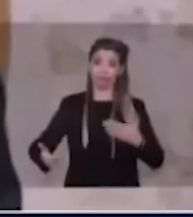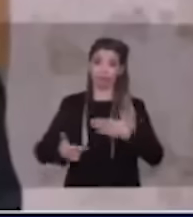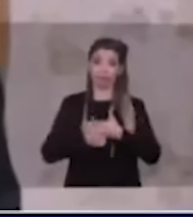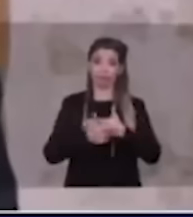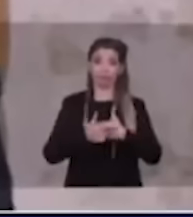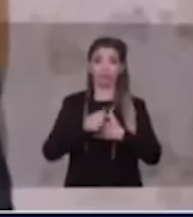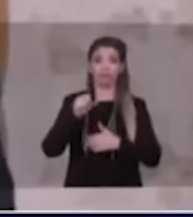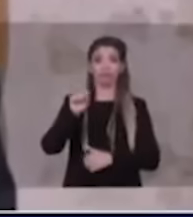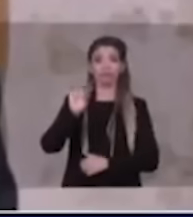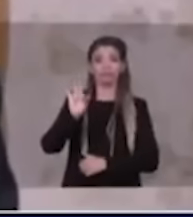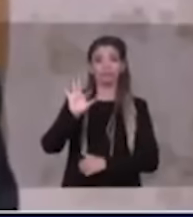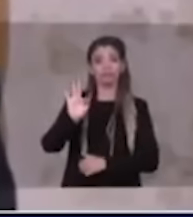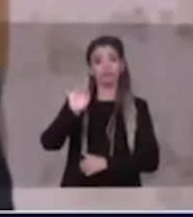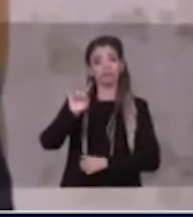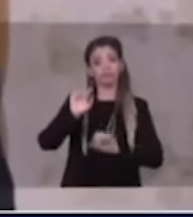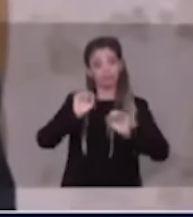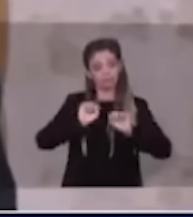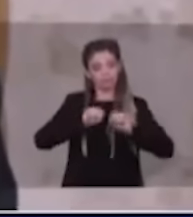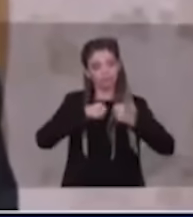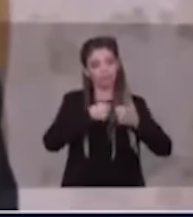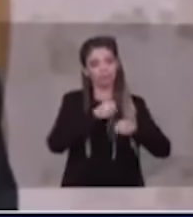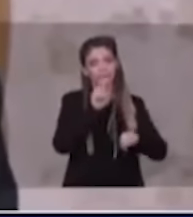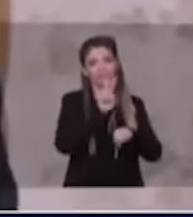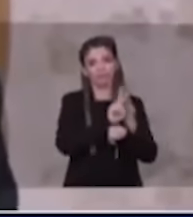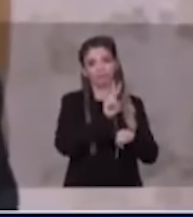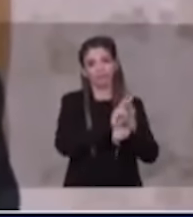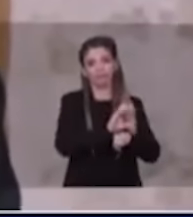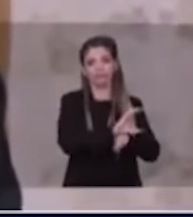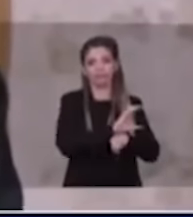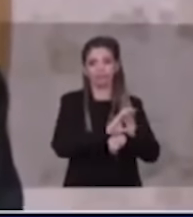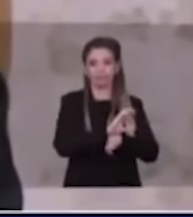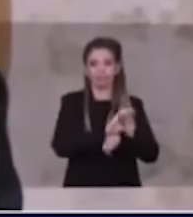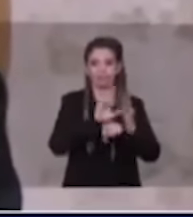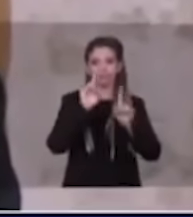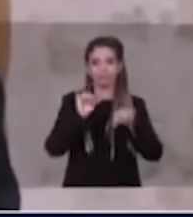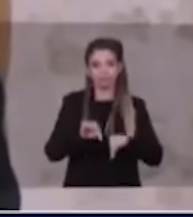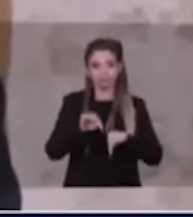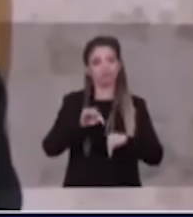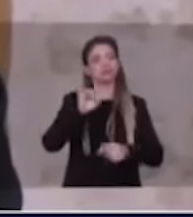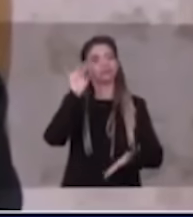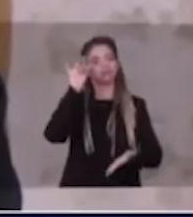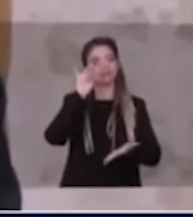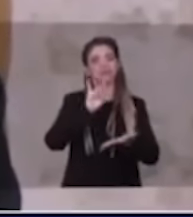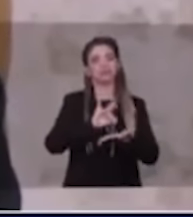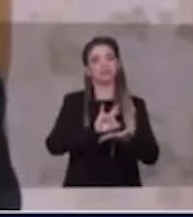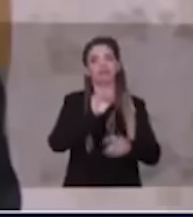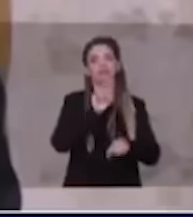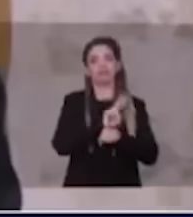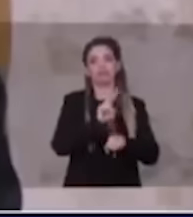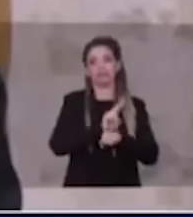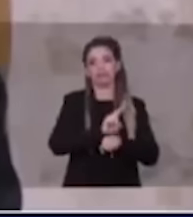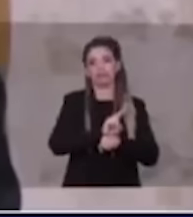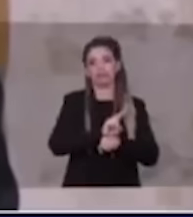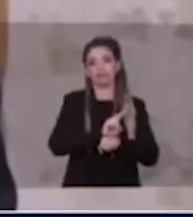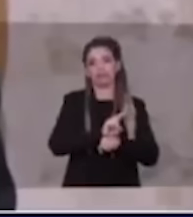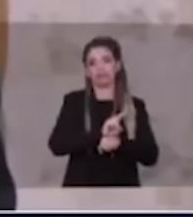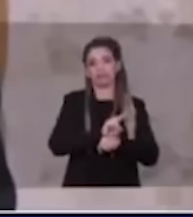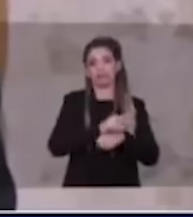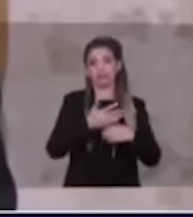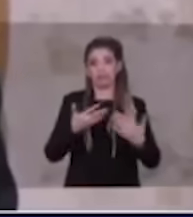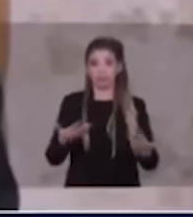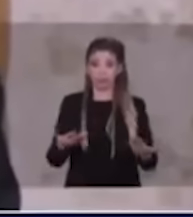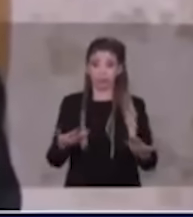Federal é a defesa da constitui Federal da Qual é legítimo Guardião no